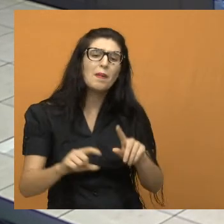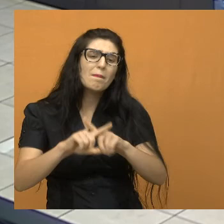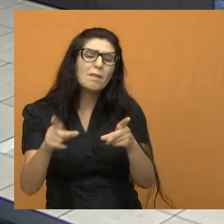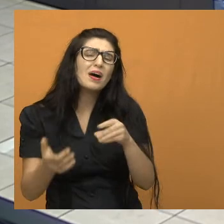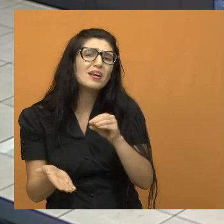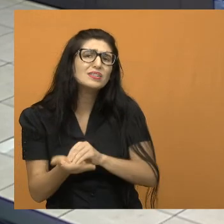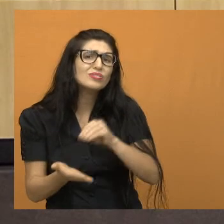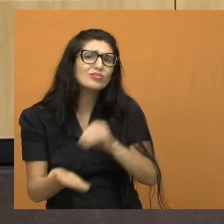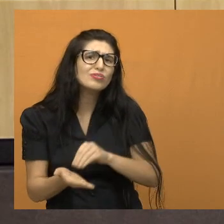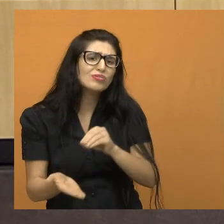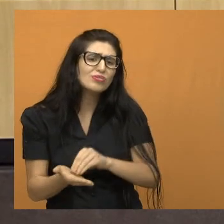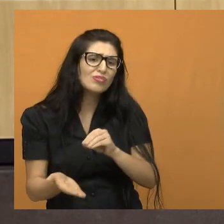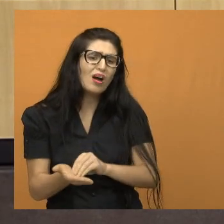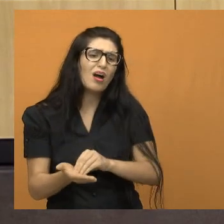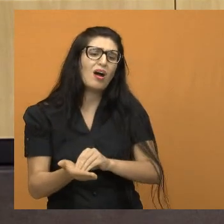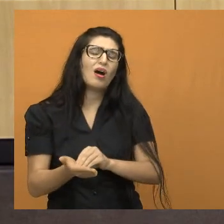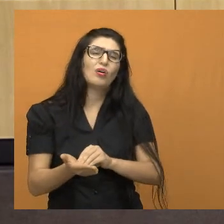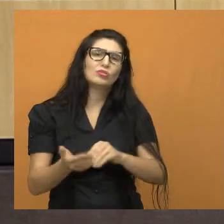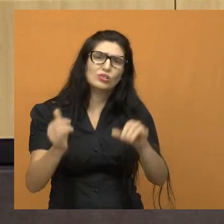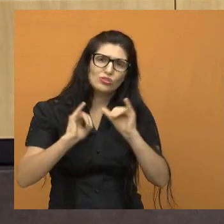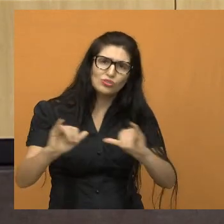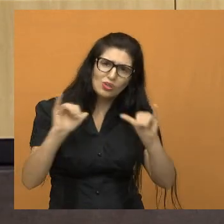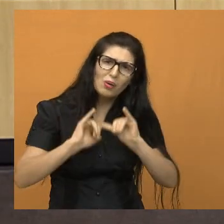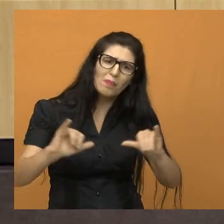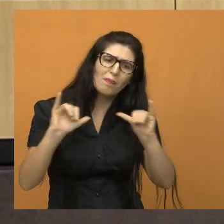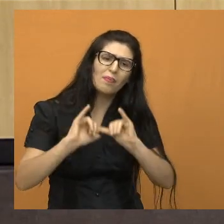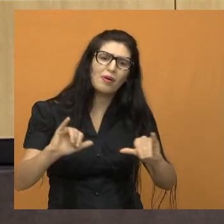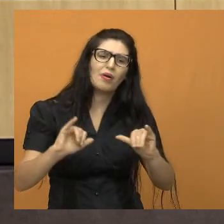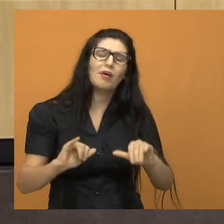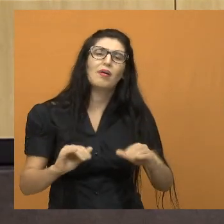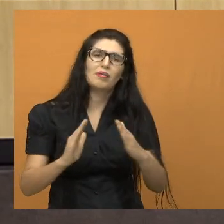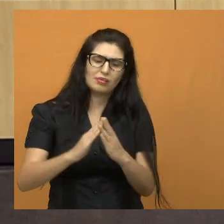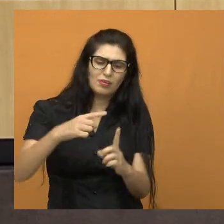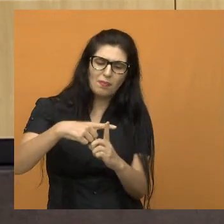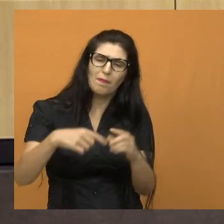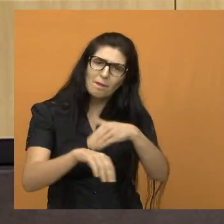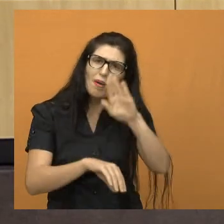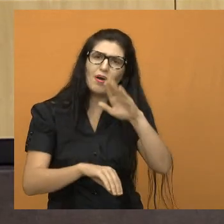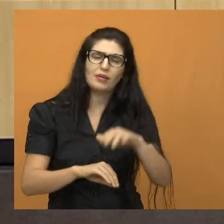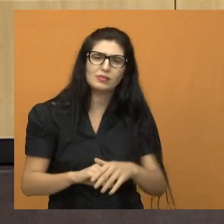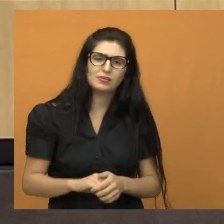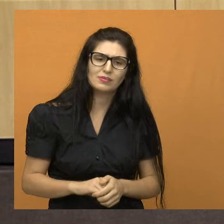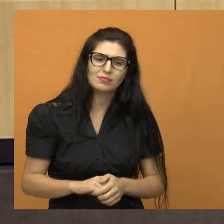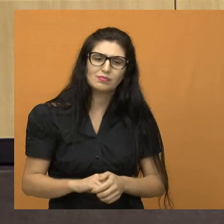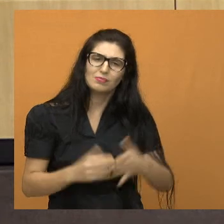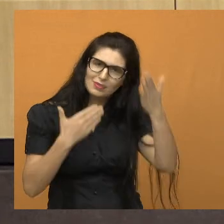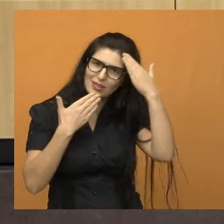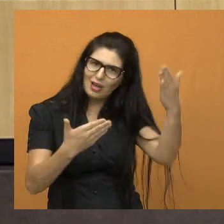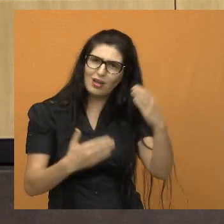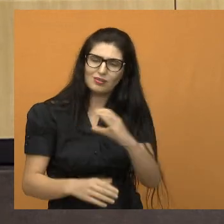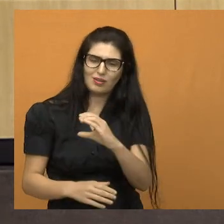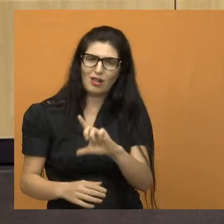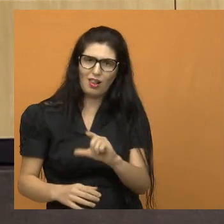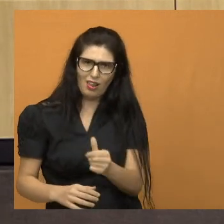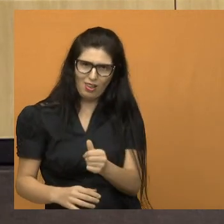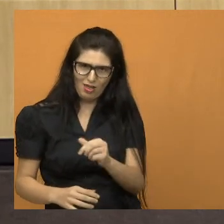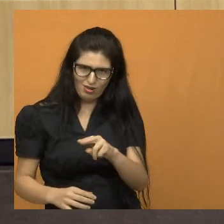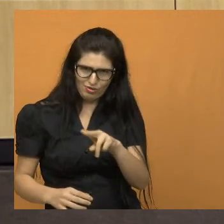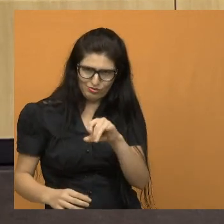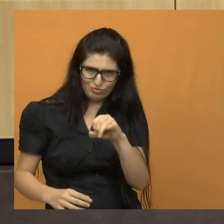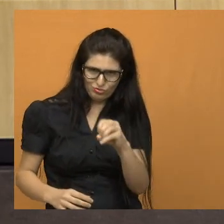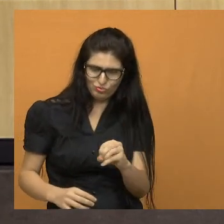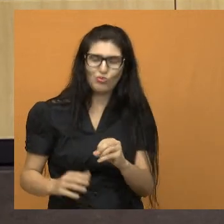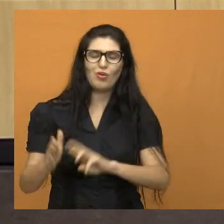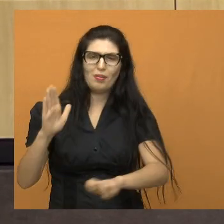campanhas da fraternidade das pastorais sociais. Aqui eu agradeço ao Padre Cláudio por estar aqui, representando